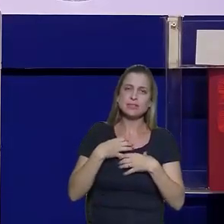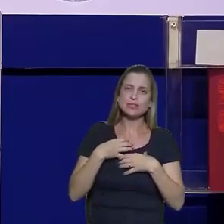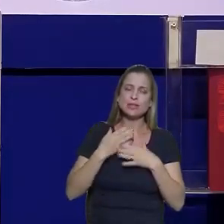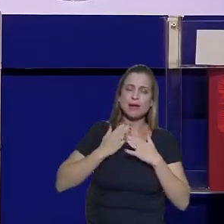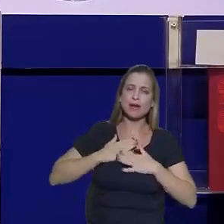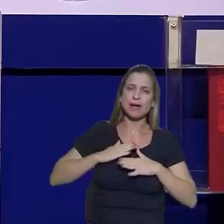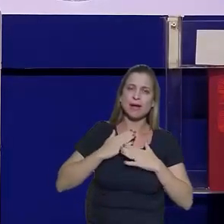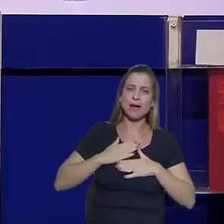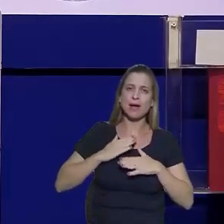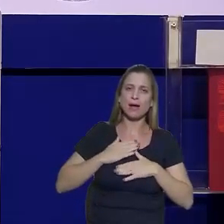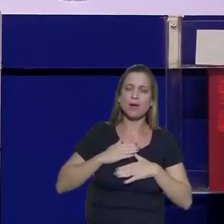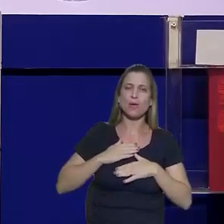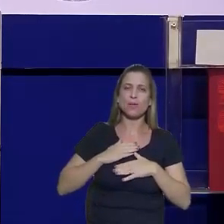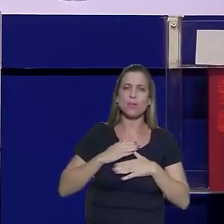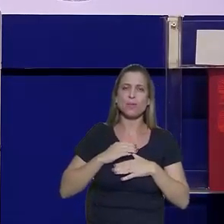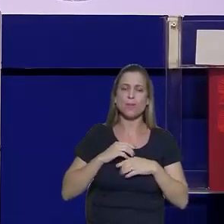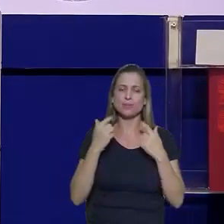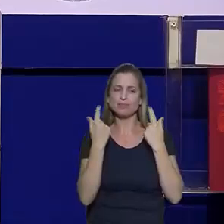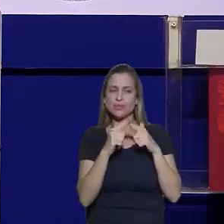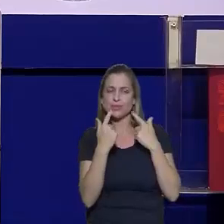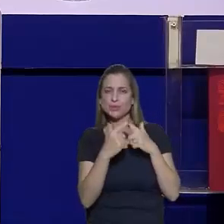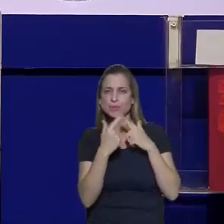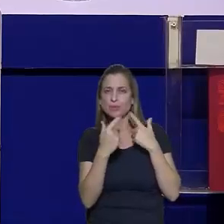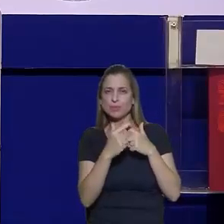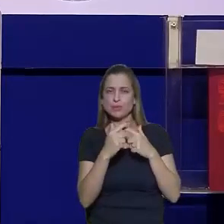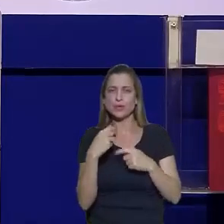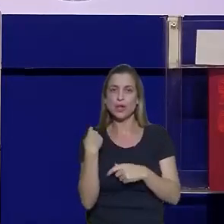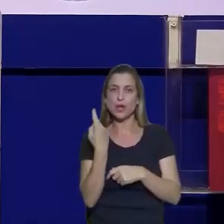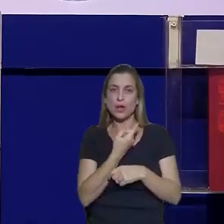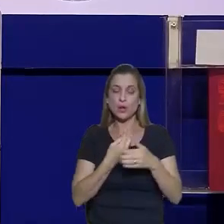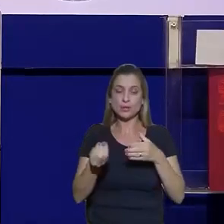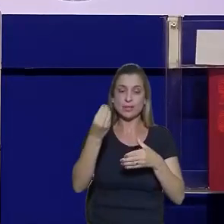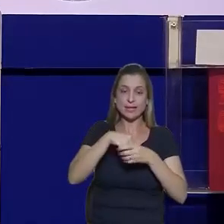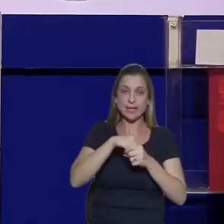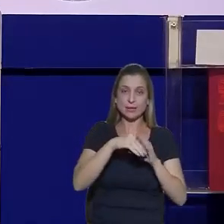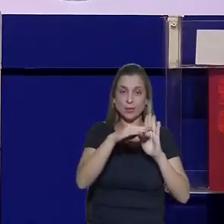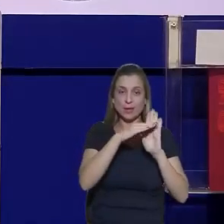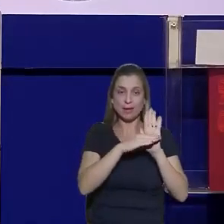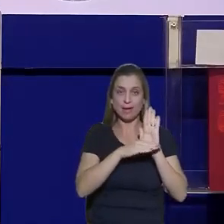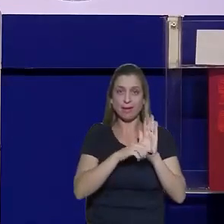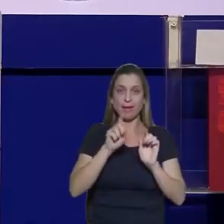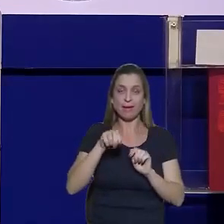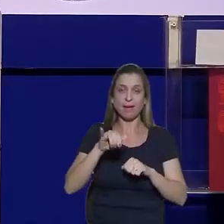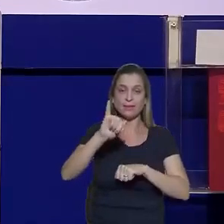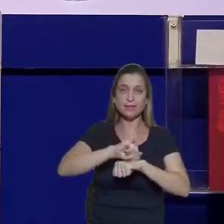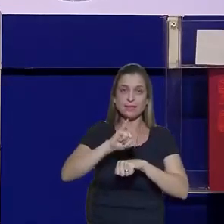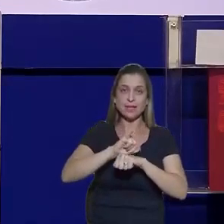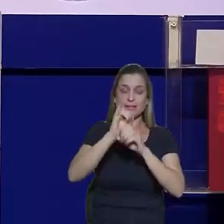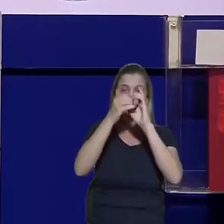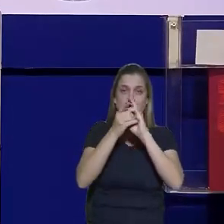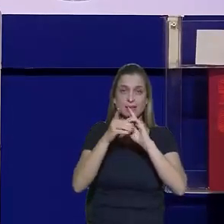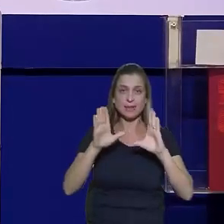tom zombeteiro, abre aspas, nosso regime interno é o centralismo democrático,